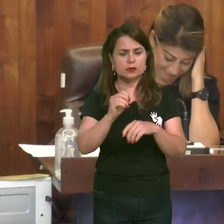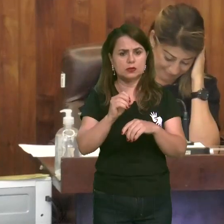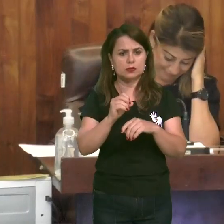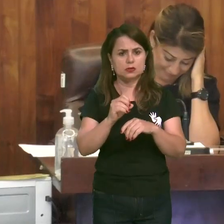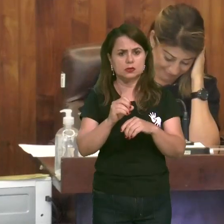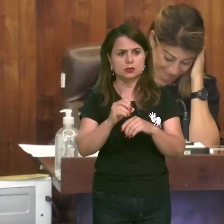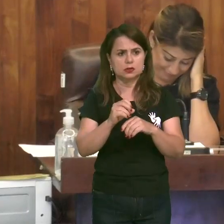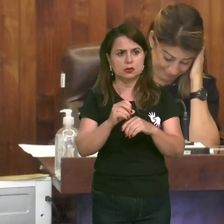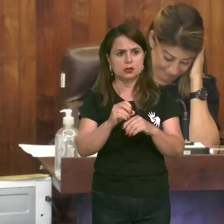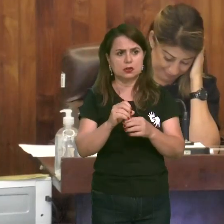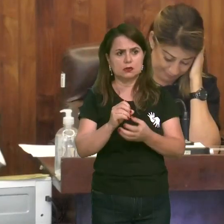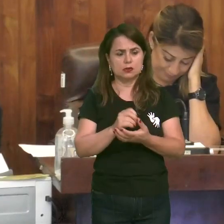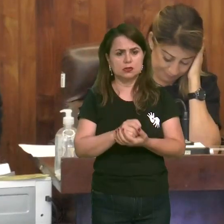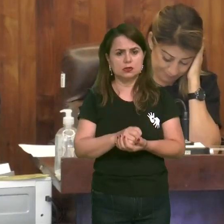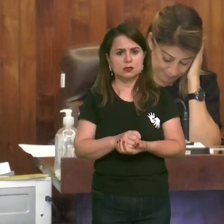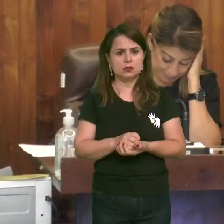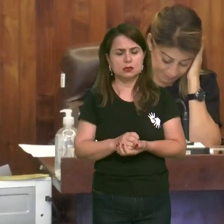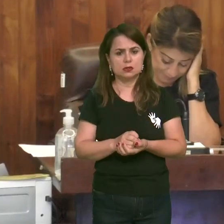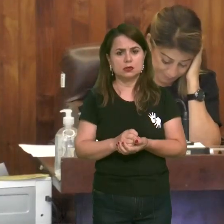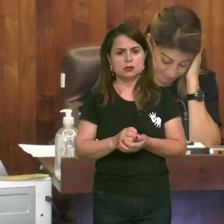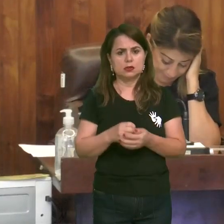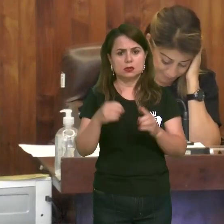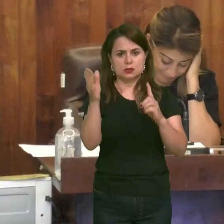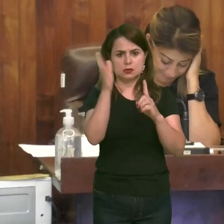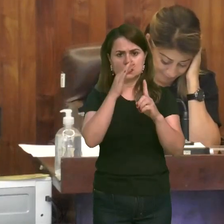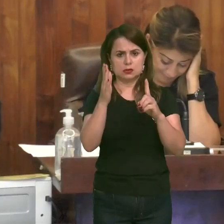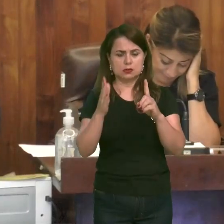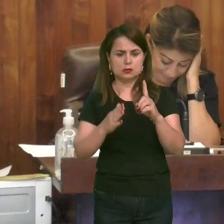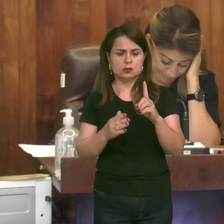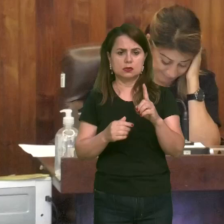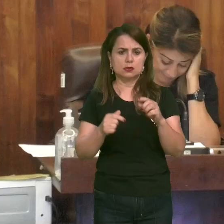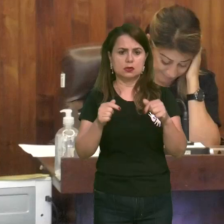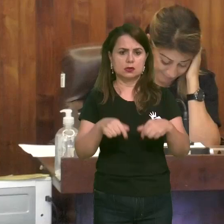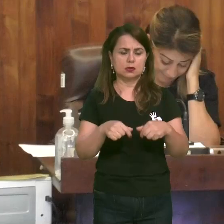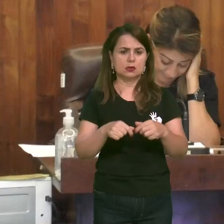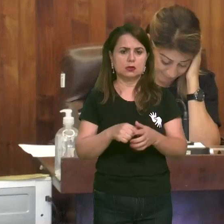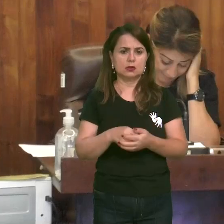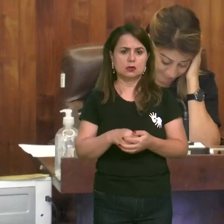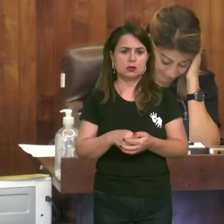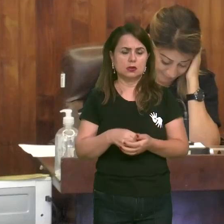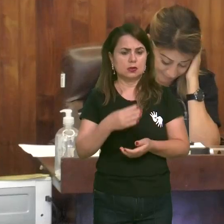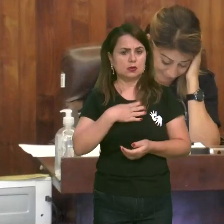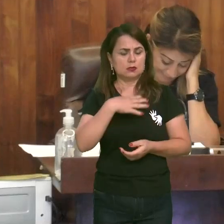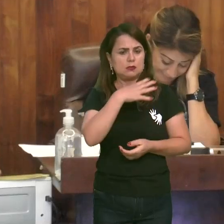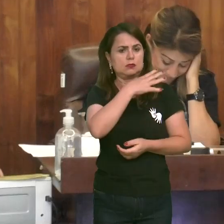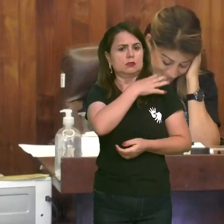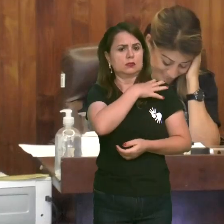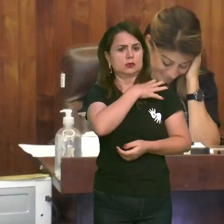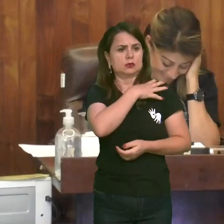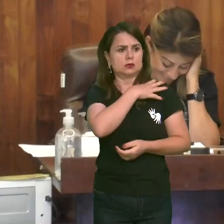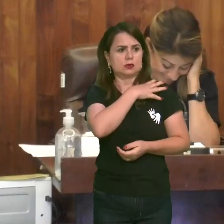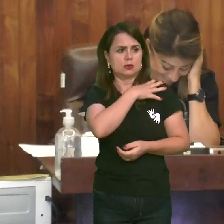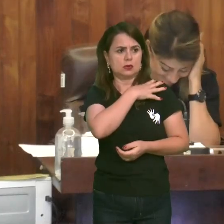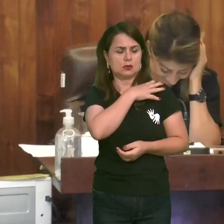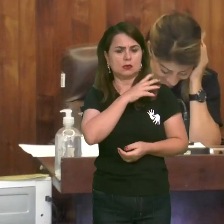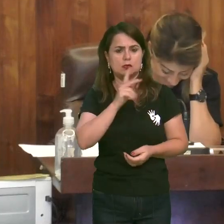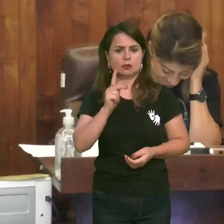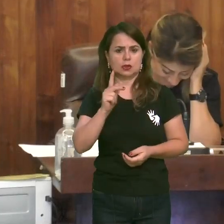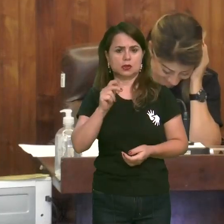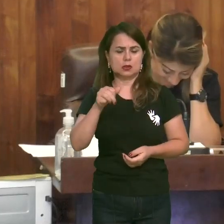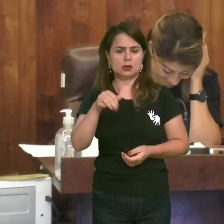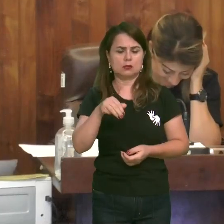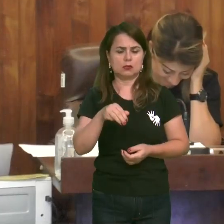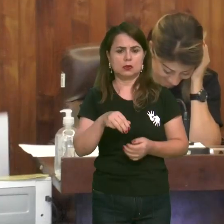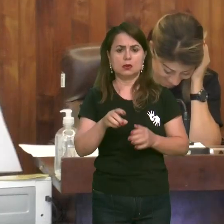ocasião que será o autorgado Título de Cidadão marilense ao Tenente Coronel PM Mário Sérgio Nonato em atendimento